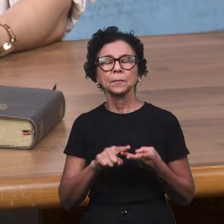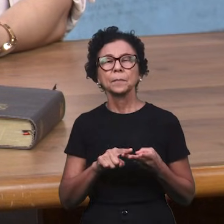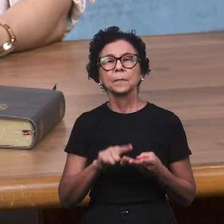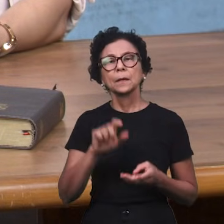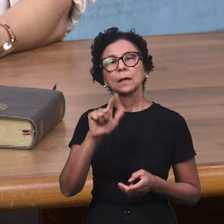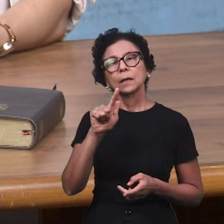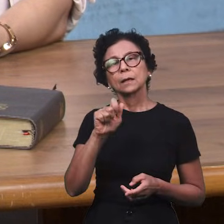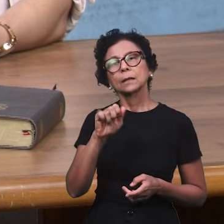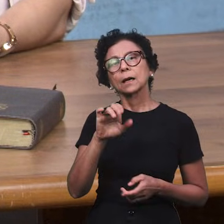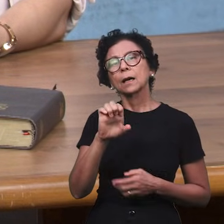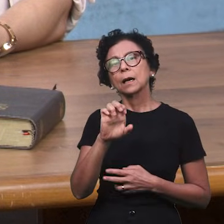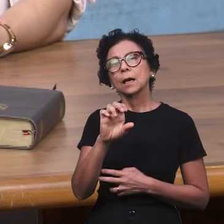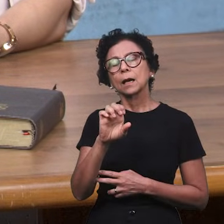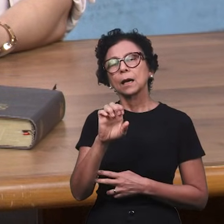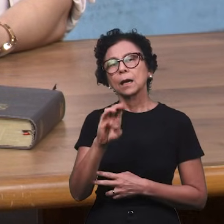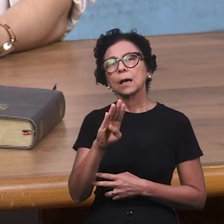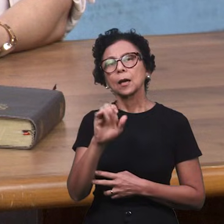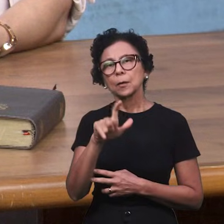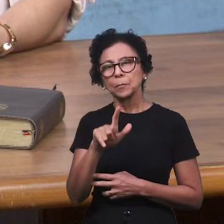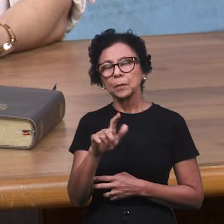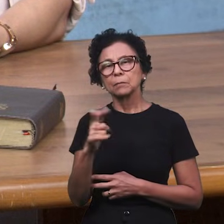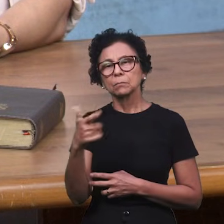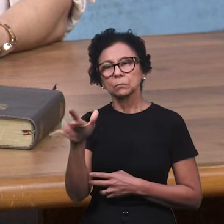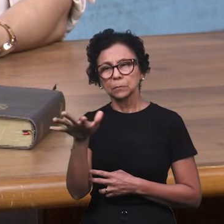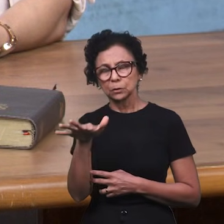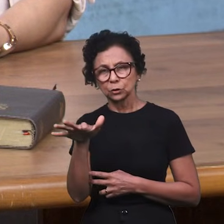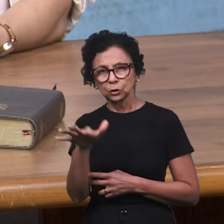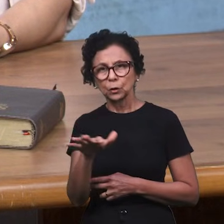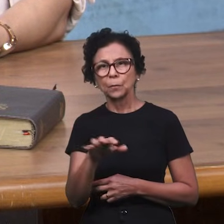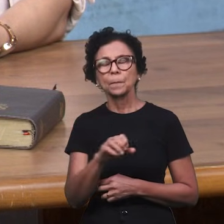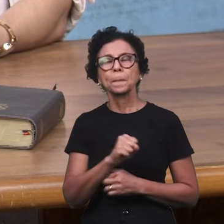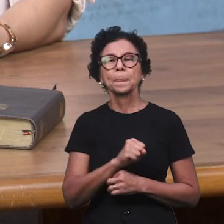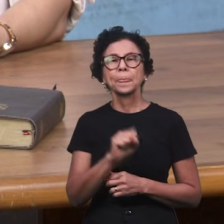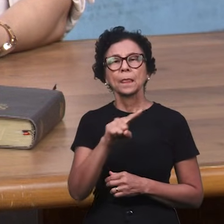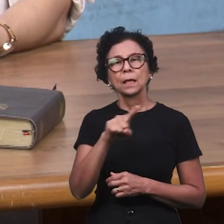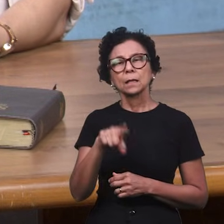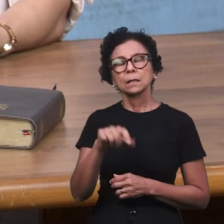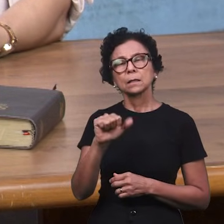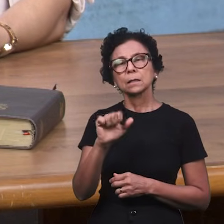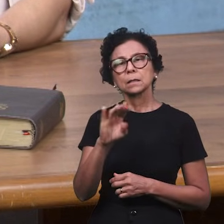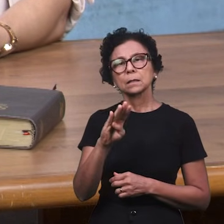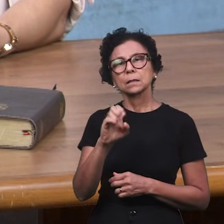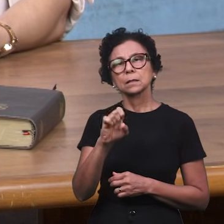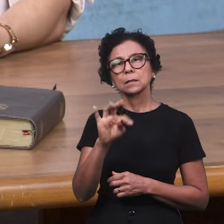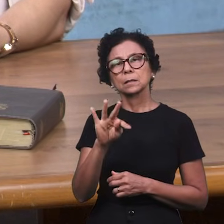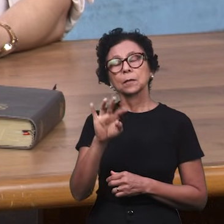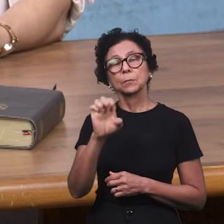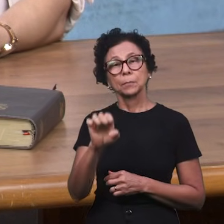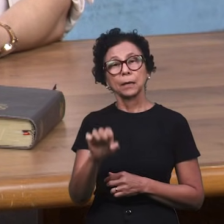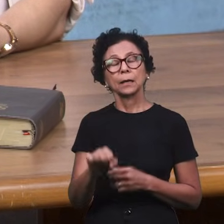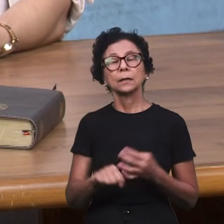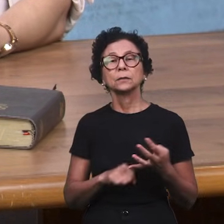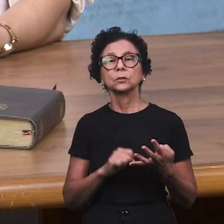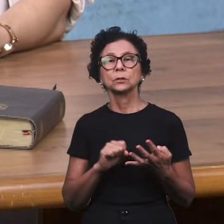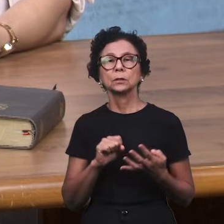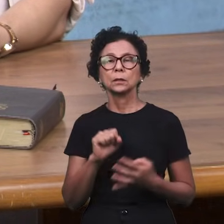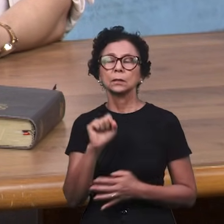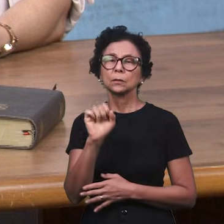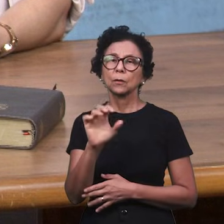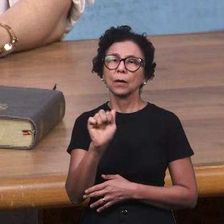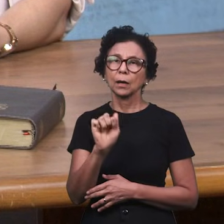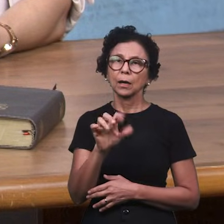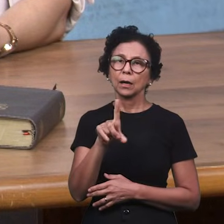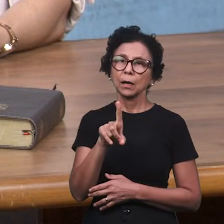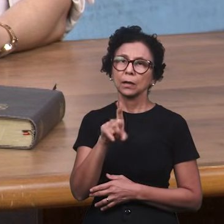Itrita, Urias, o Etita, Zabade, filho de Alai, Adna, filho